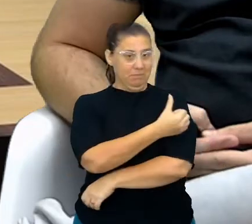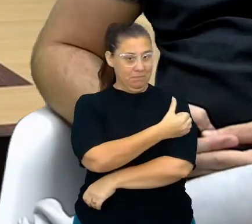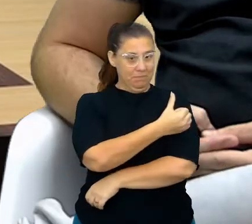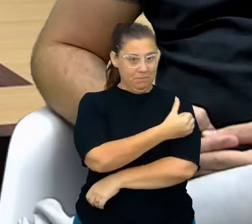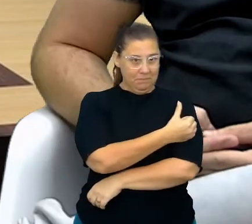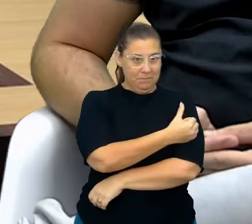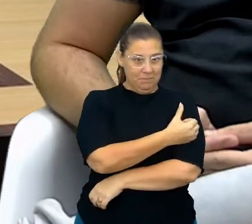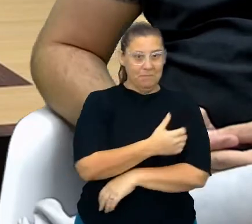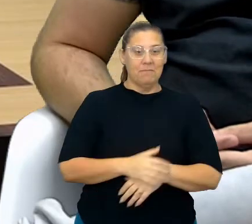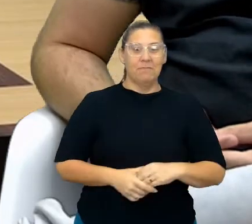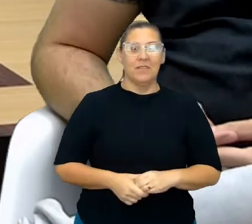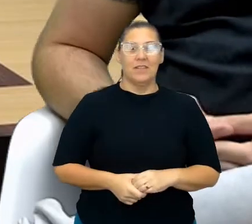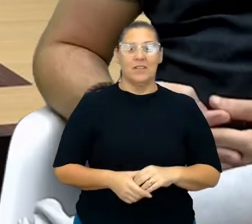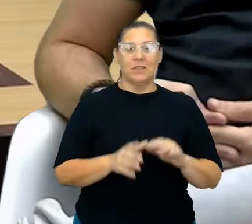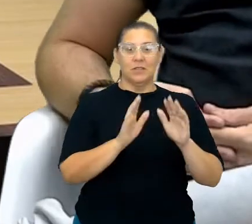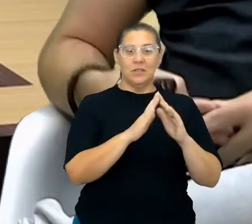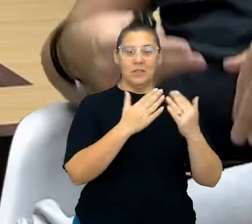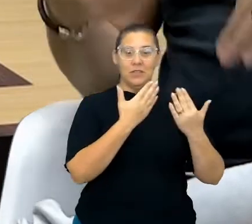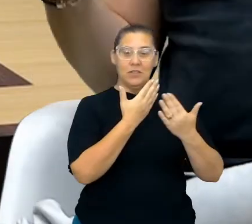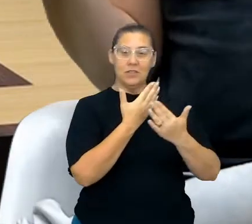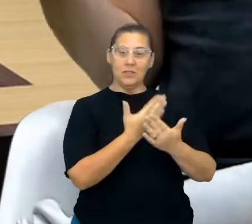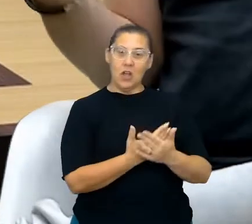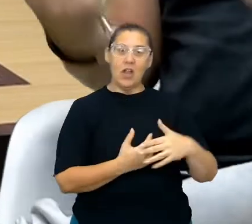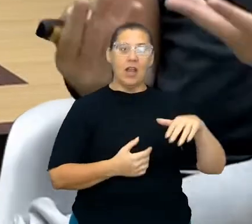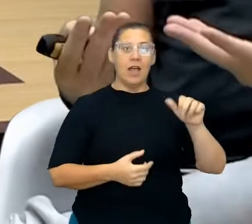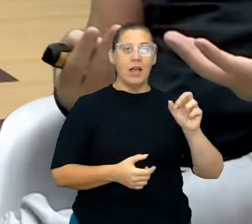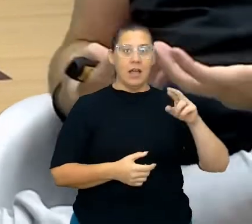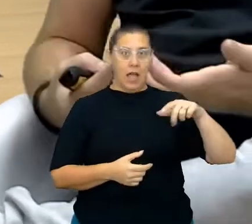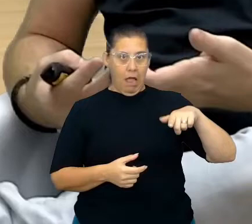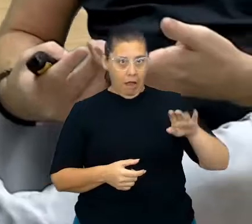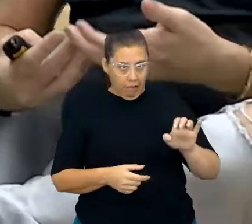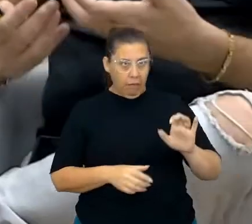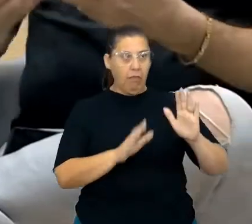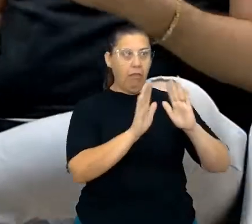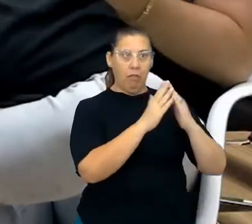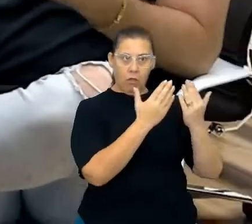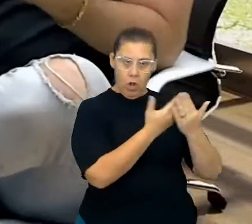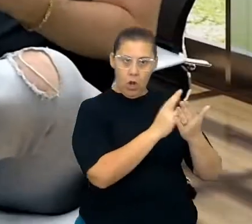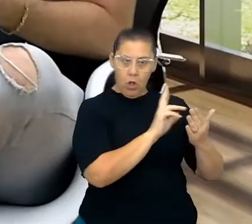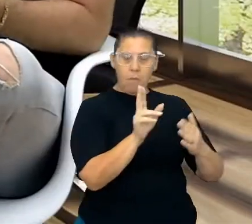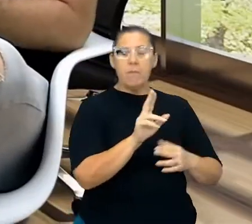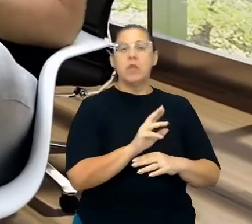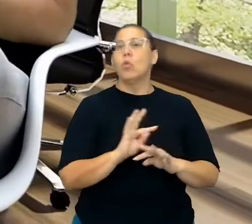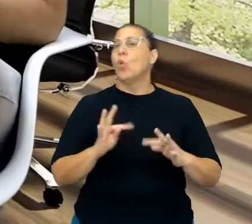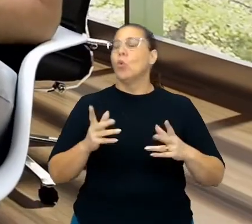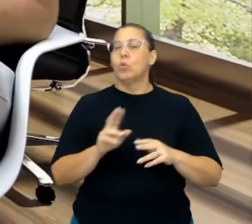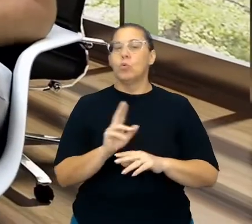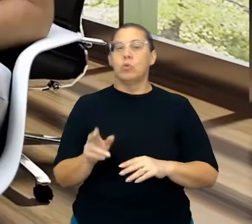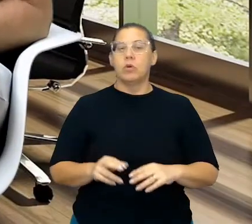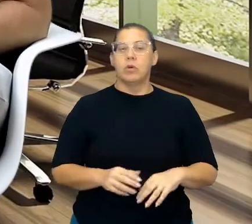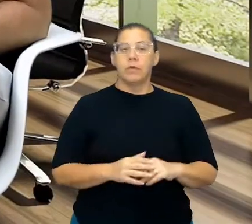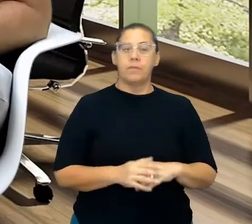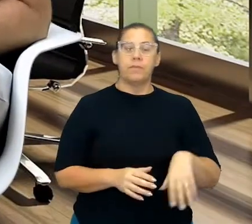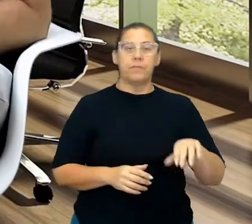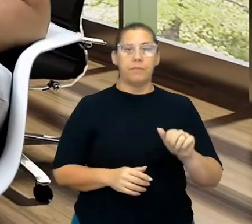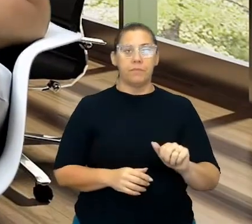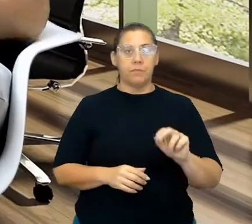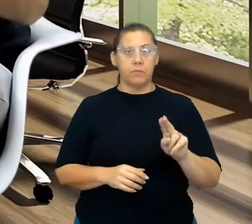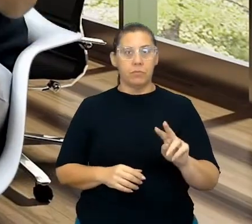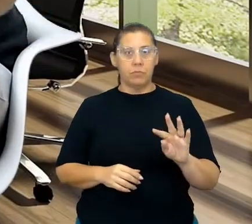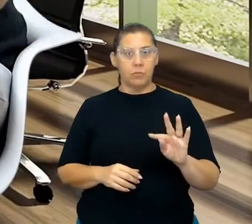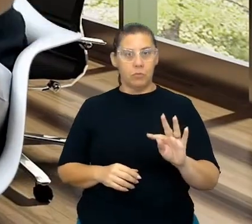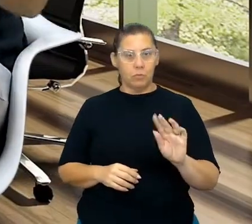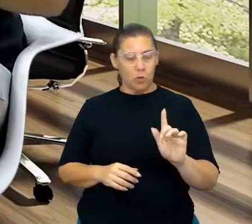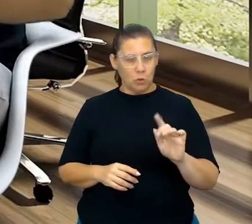e do ARC. ARC é o nome da sua escola, não é isso? Uhum. Como que é o nome completo da sua escola? Augusto Ribeiro de Carvalho. Bom,